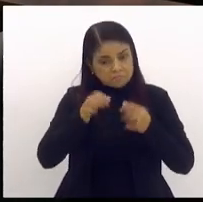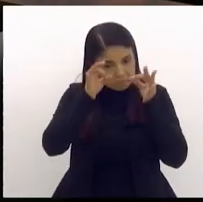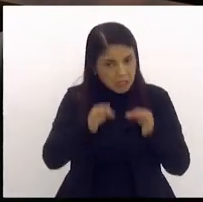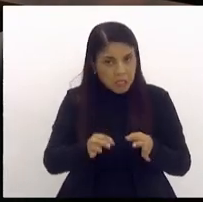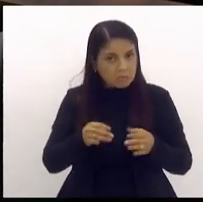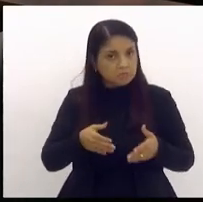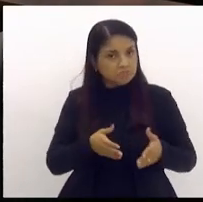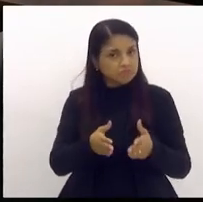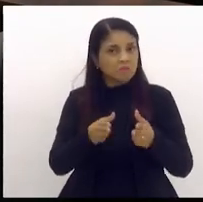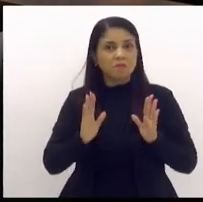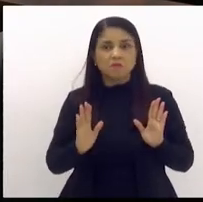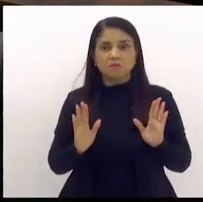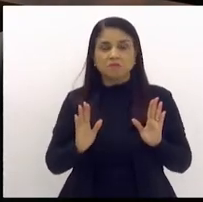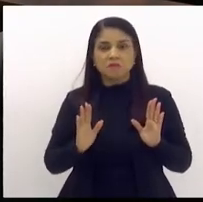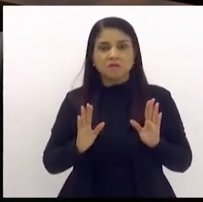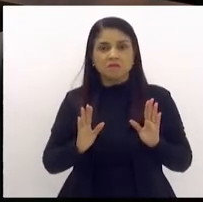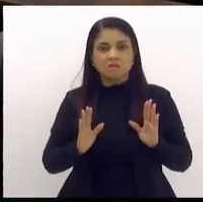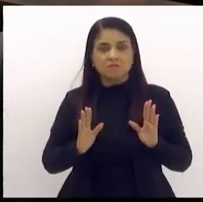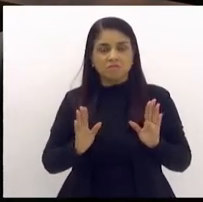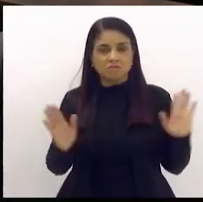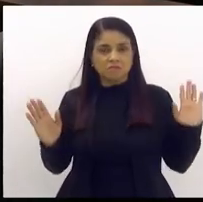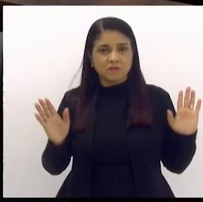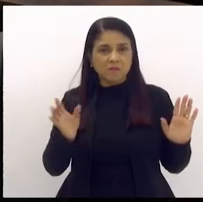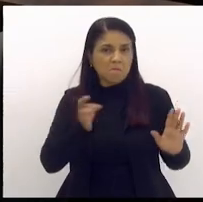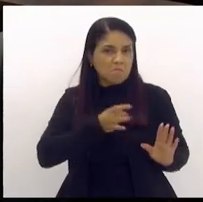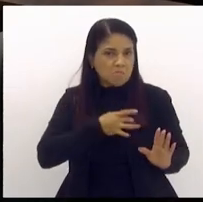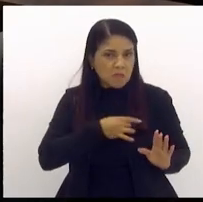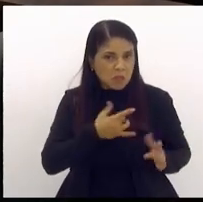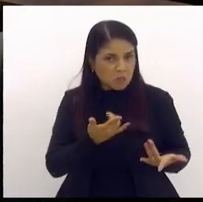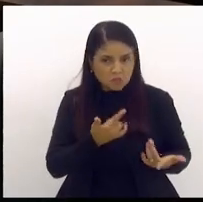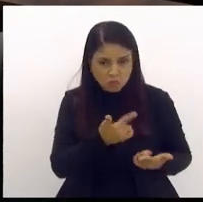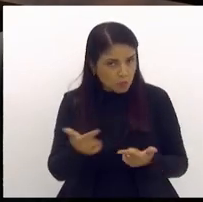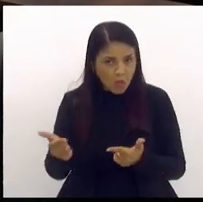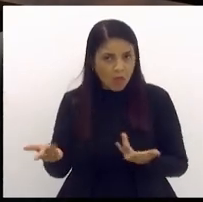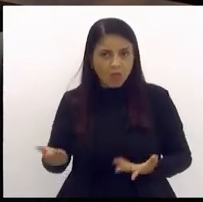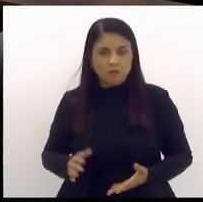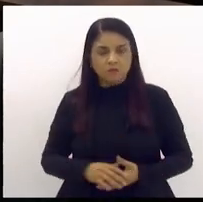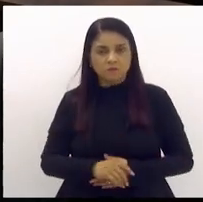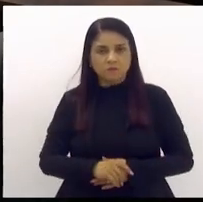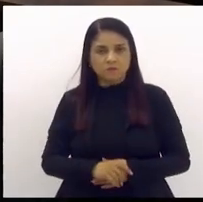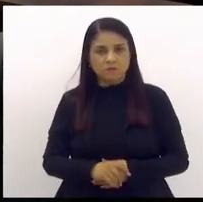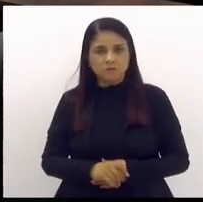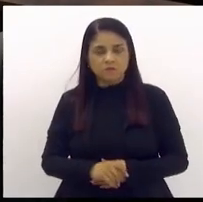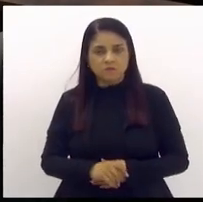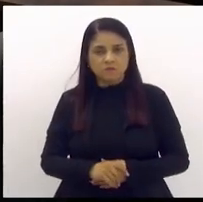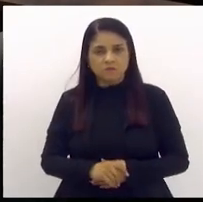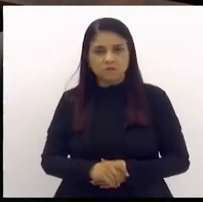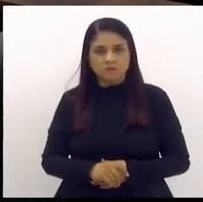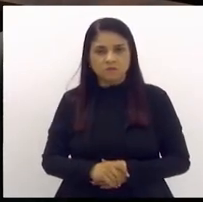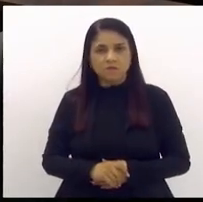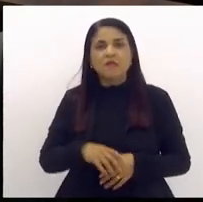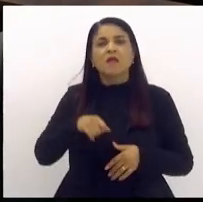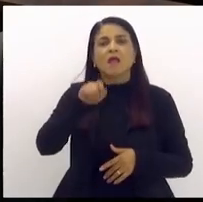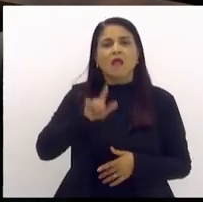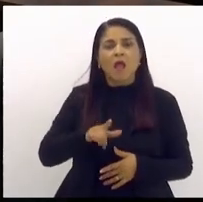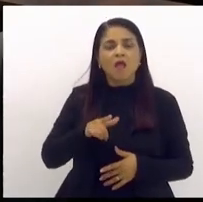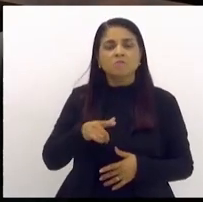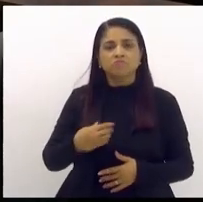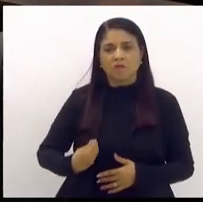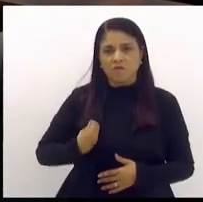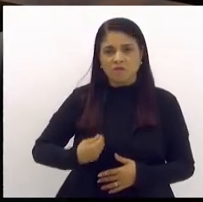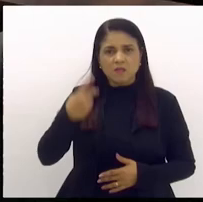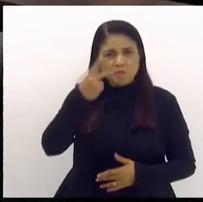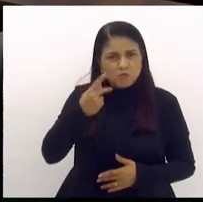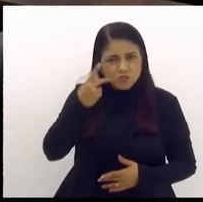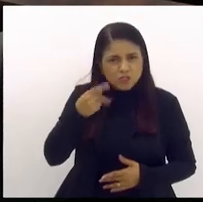teme. É fácil. Quem não deve, não teme. E quem quer estar na vida pública, tem que